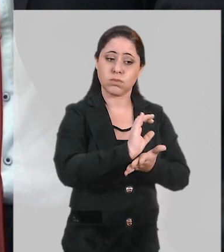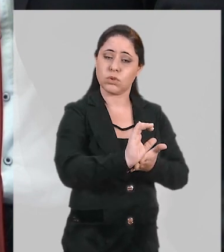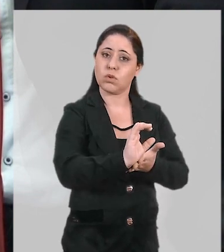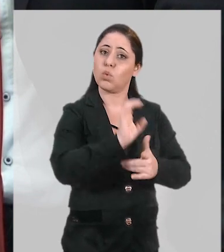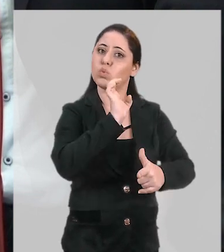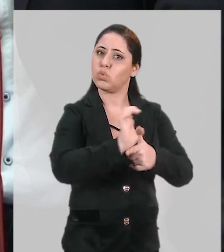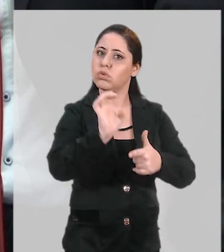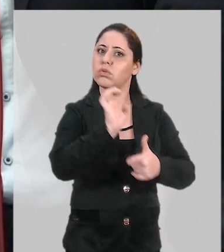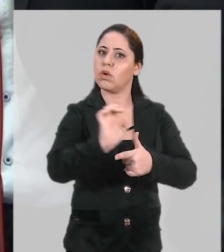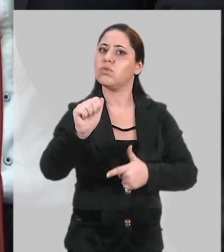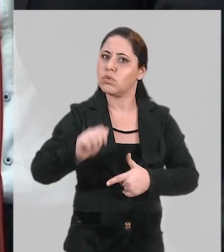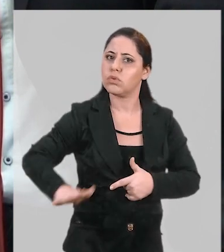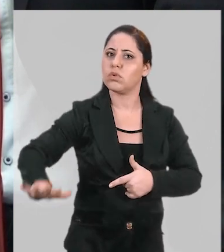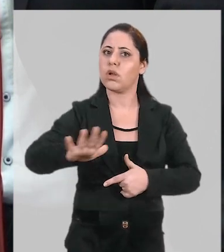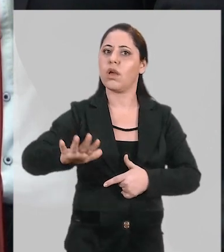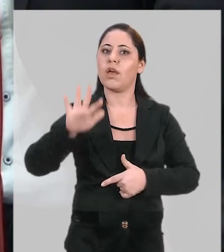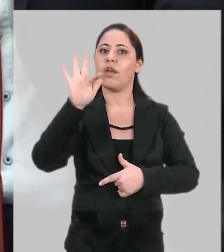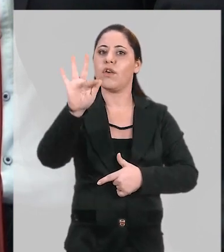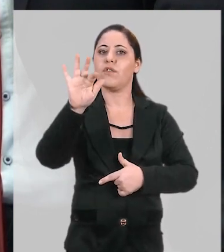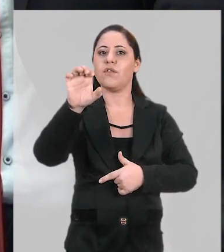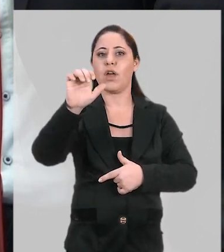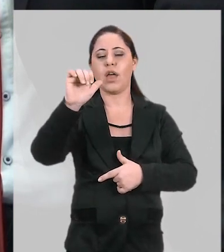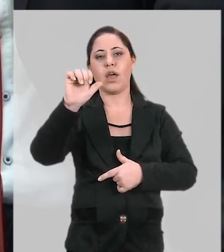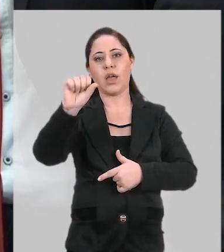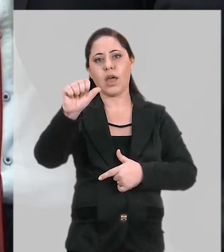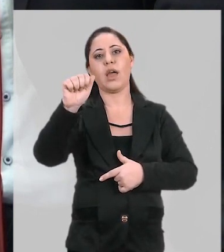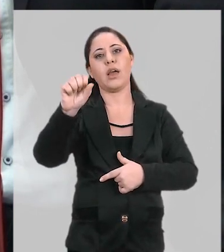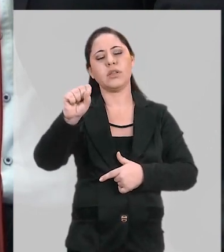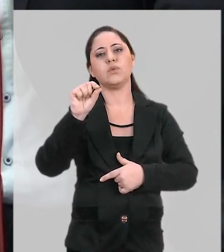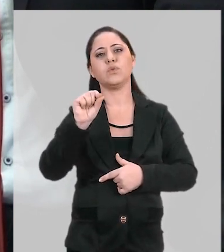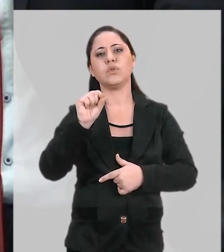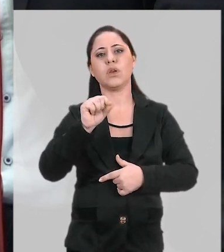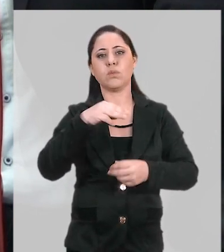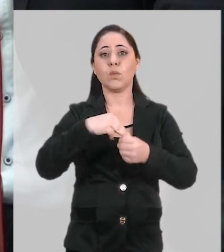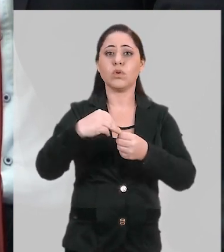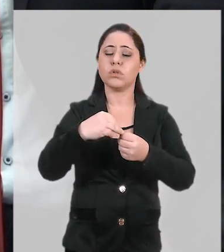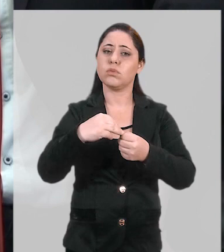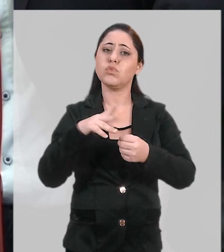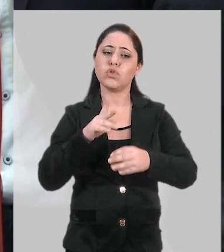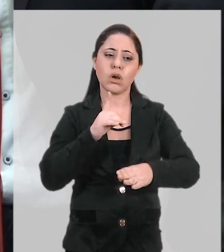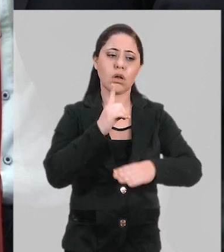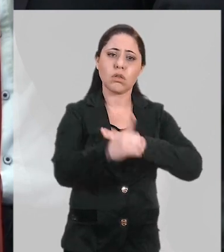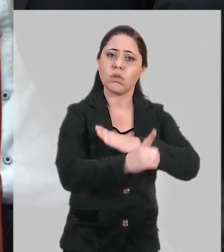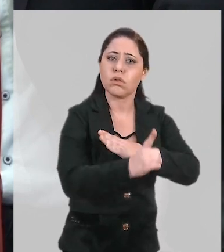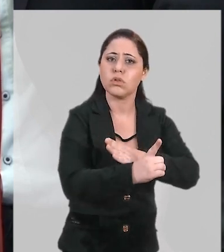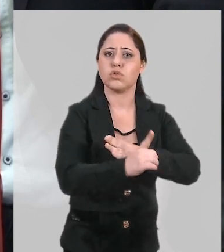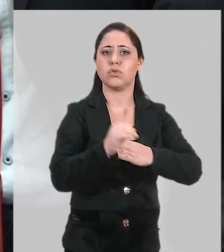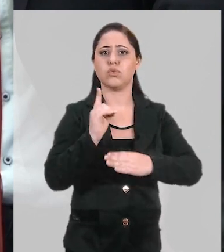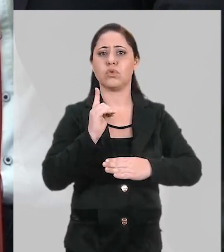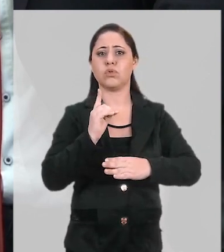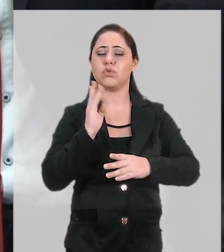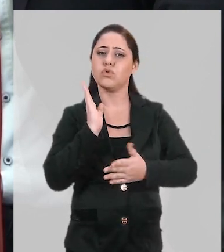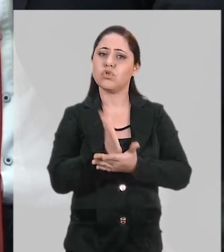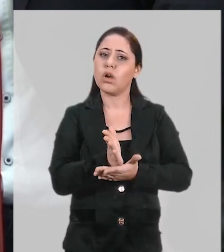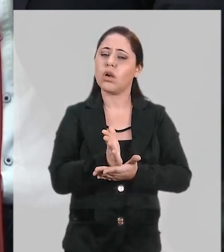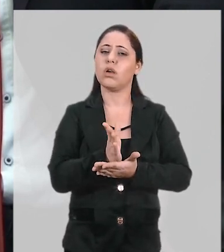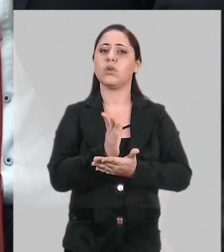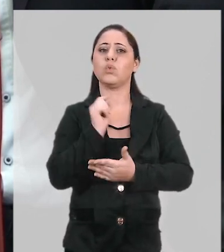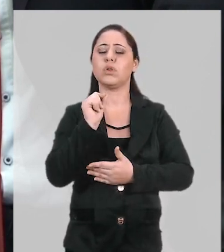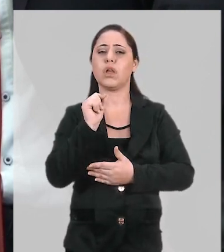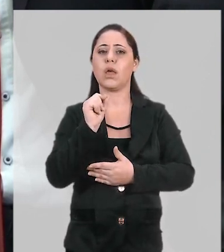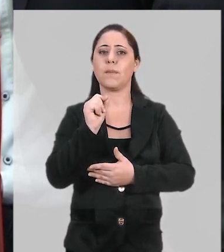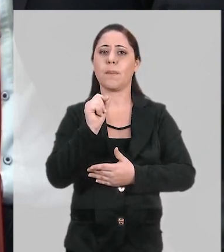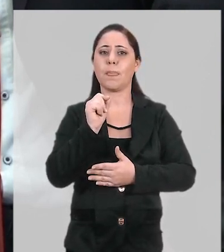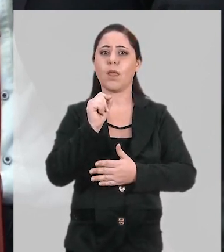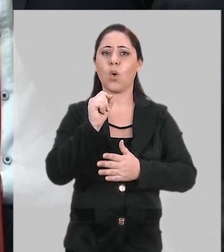Fundo Estadual de Assistência Social, que é o FEAS, né? E a maioria dos municípios já foram atendidos, já foram colocados em dia